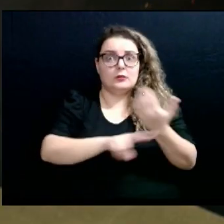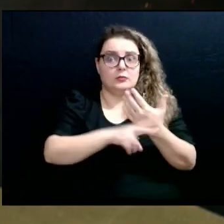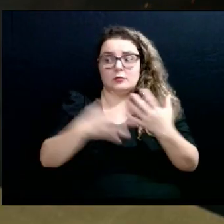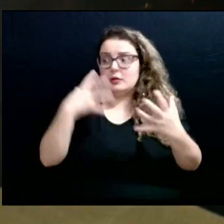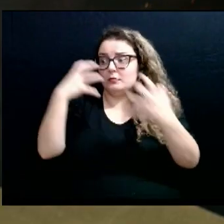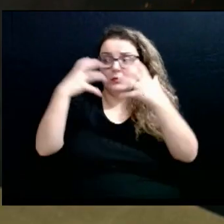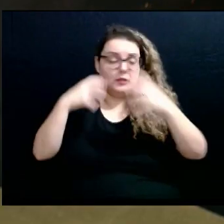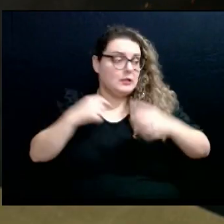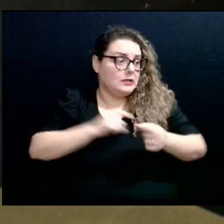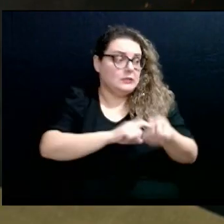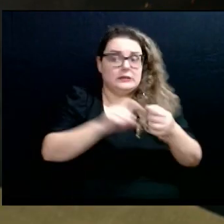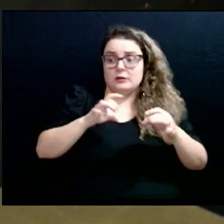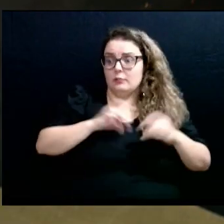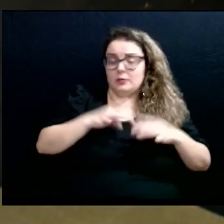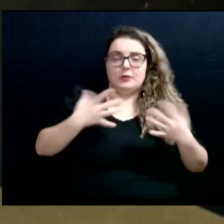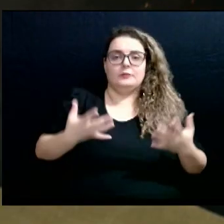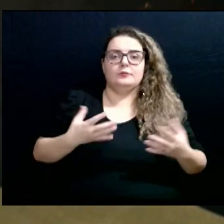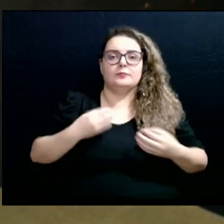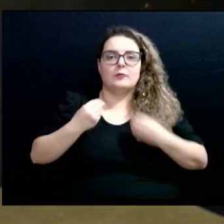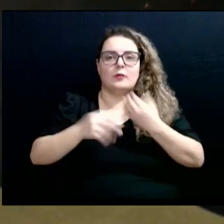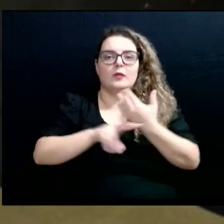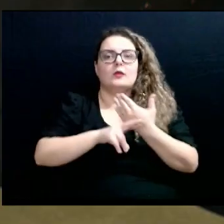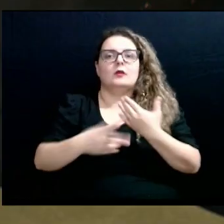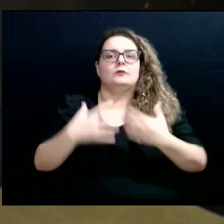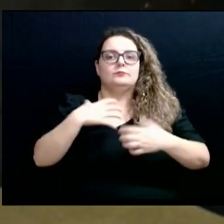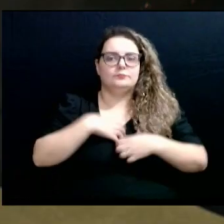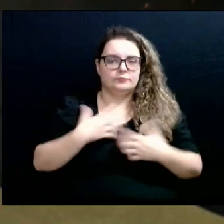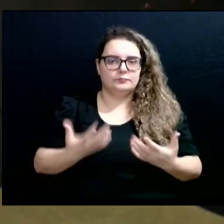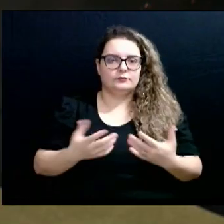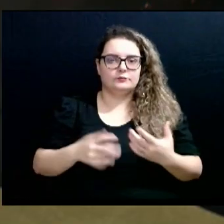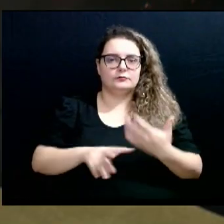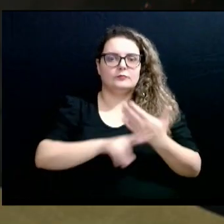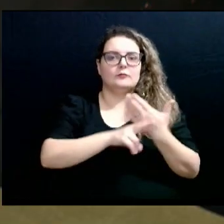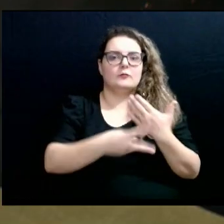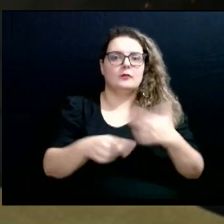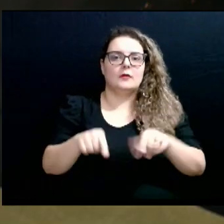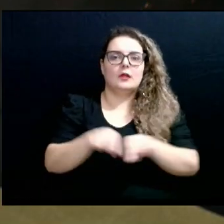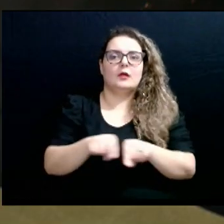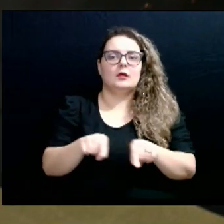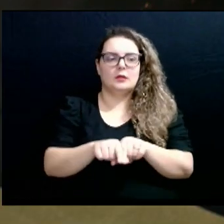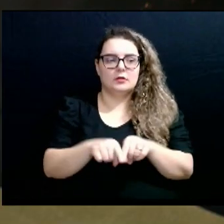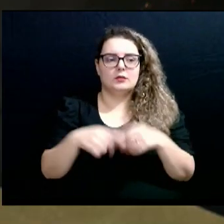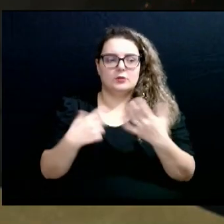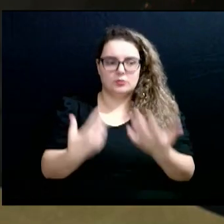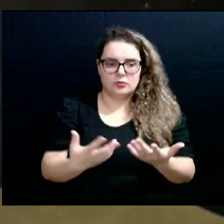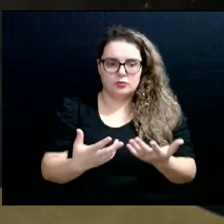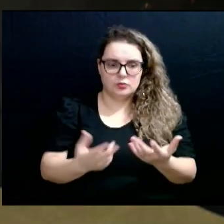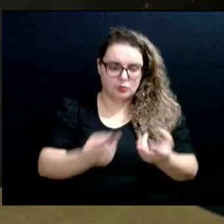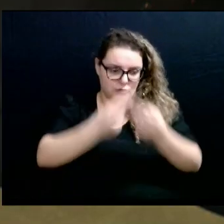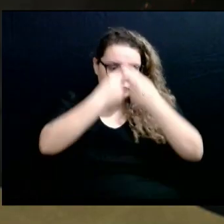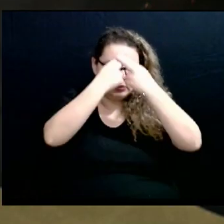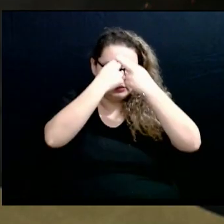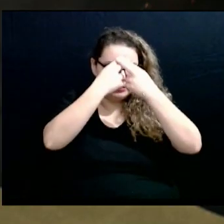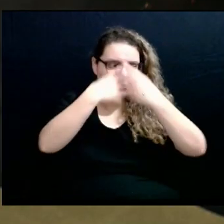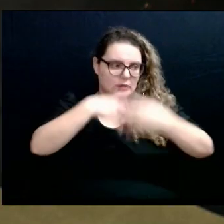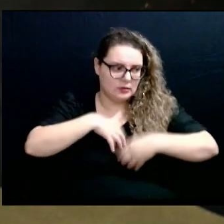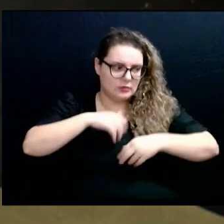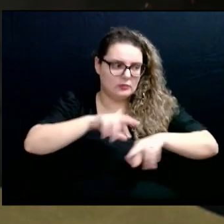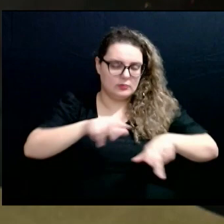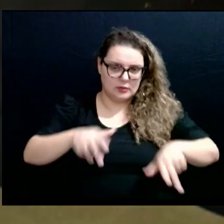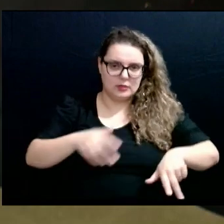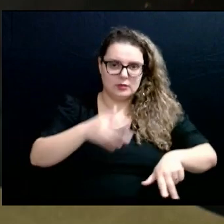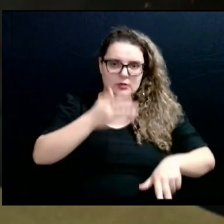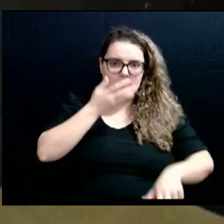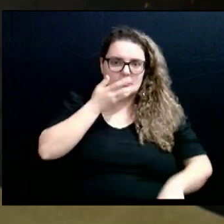A maneira com que nós reagimos interfere também nas emoções do indivíduo que está